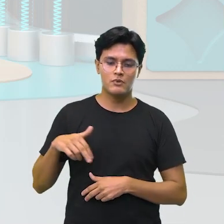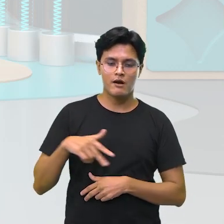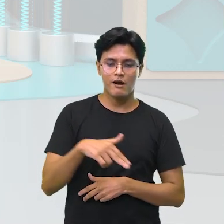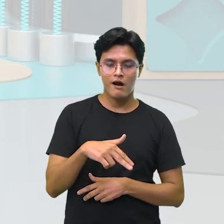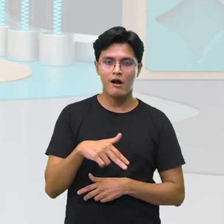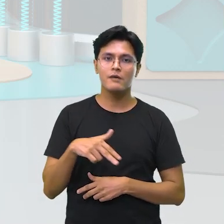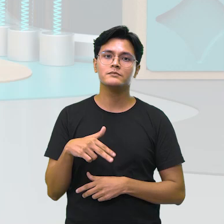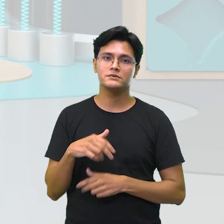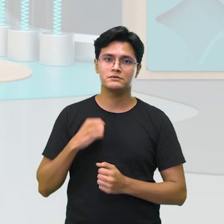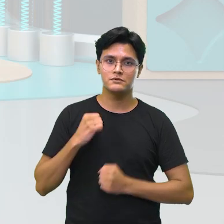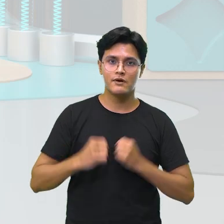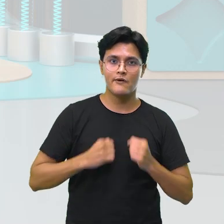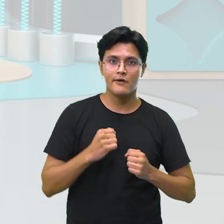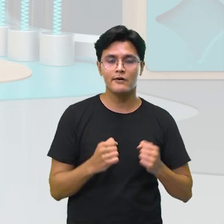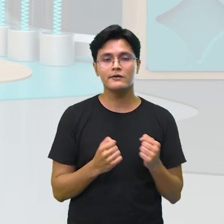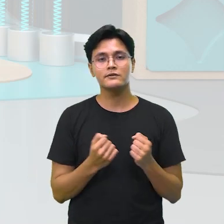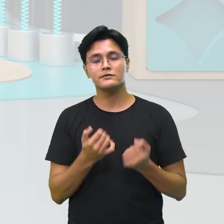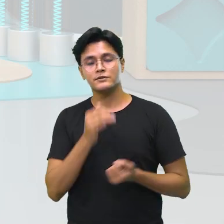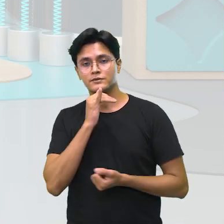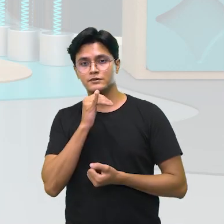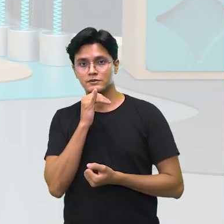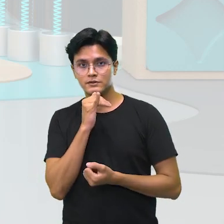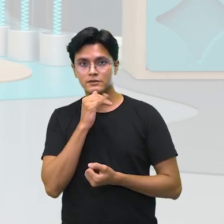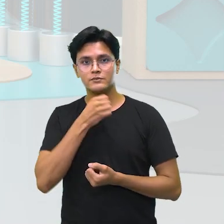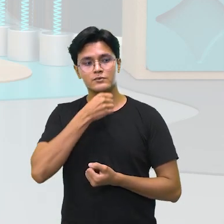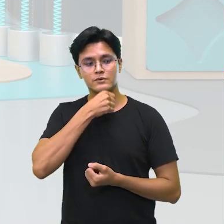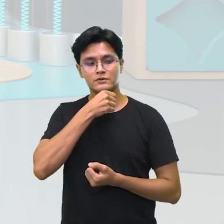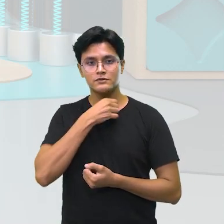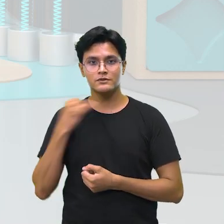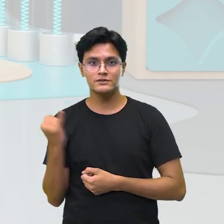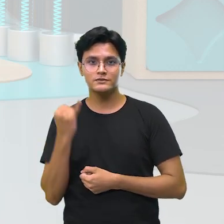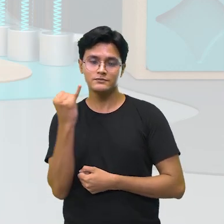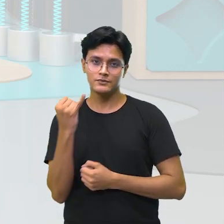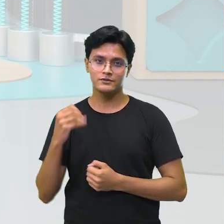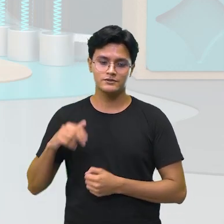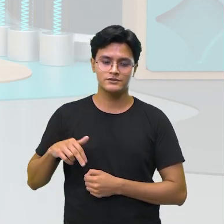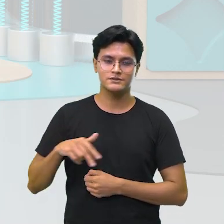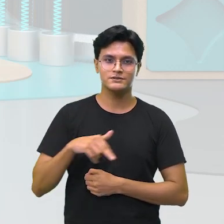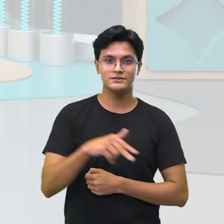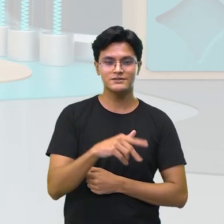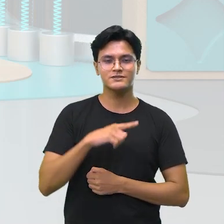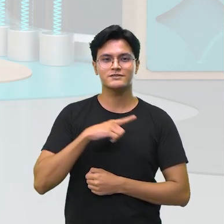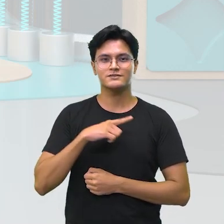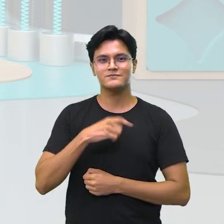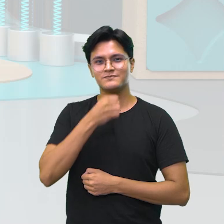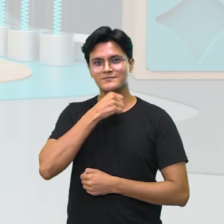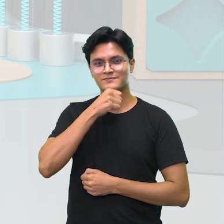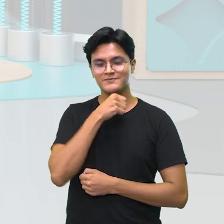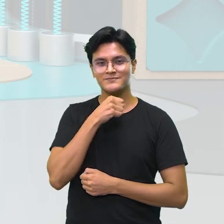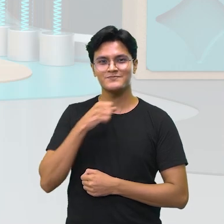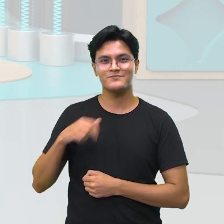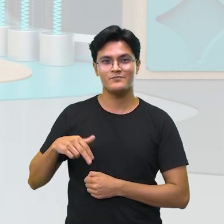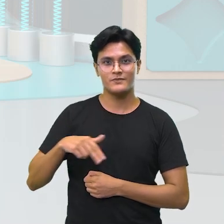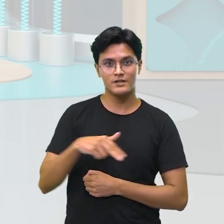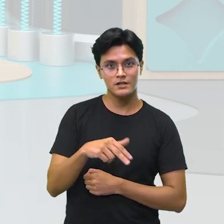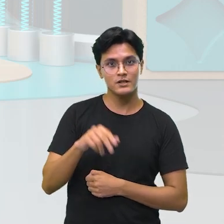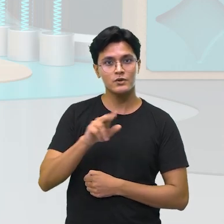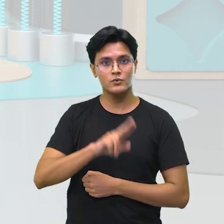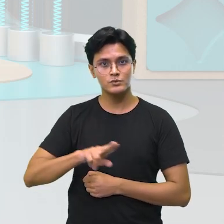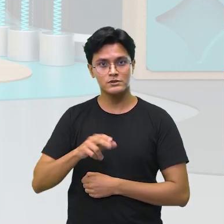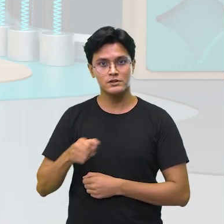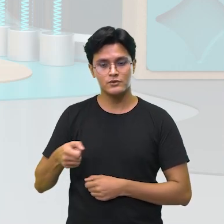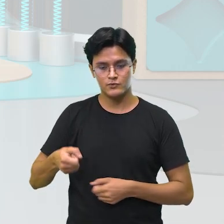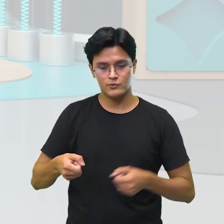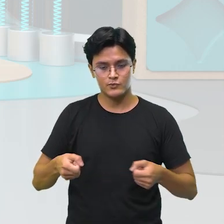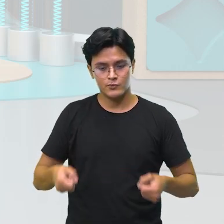É importante caminhar para fortalecer o corpo. Então, estou vendo ali um idoso andando com auxílio, mas está andando. Tem